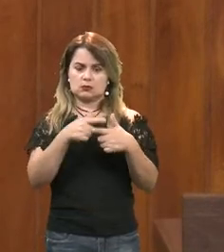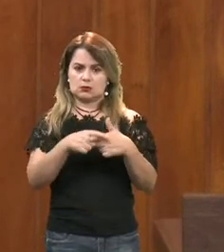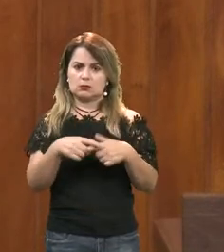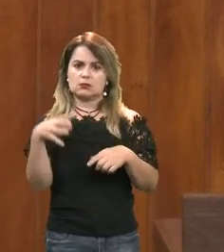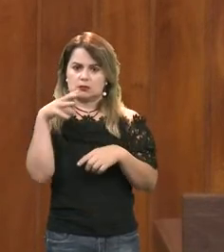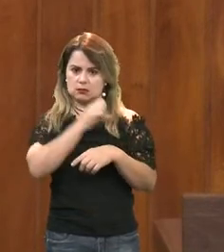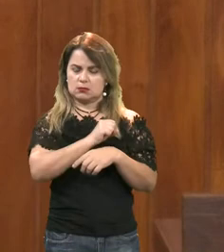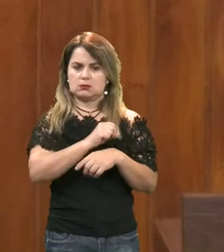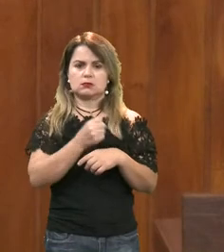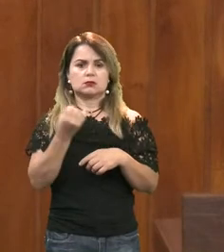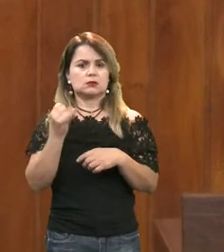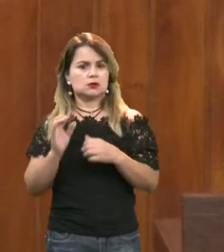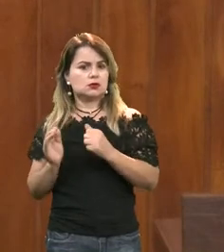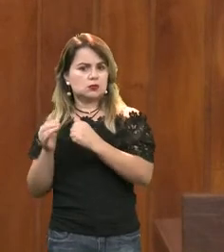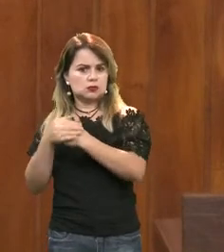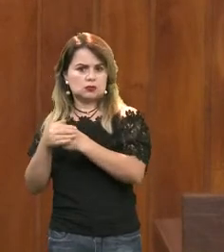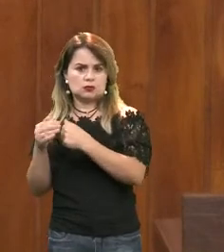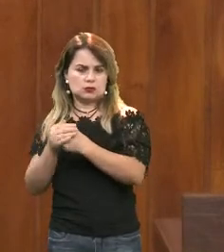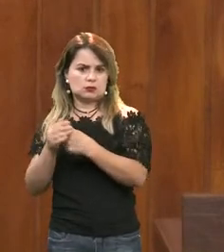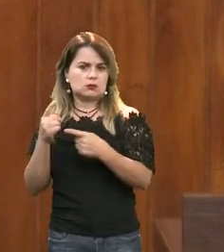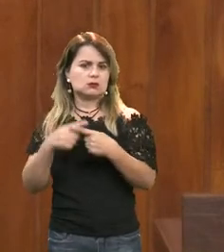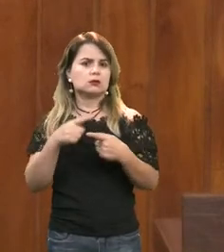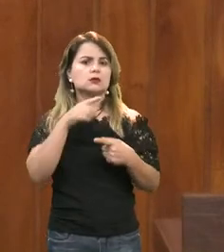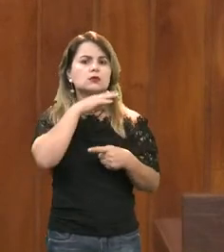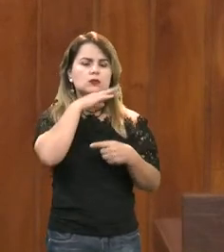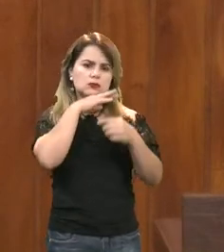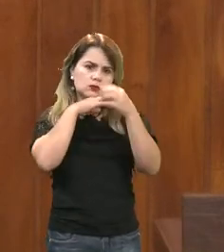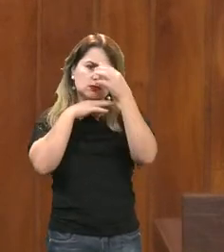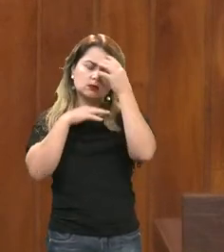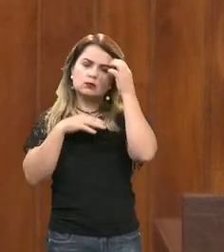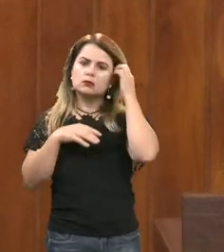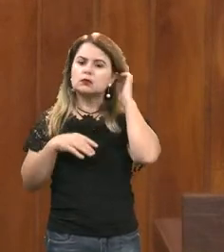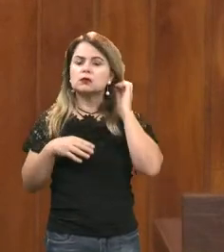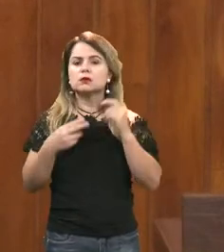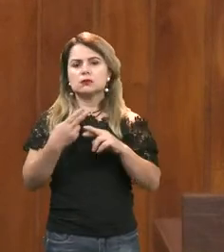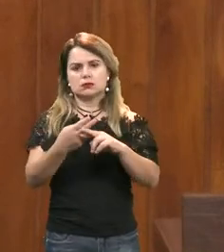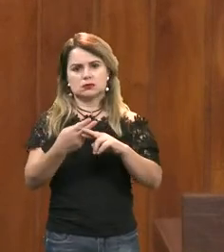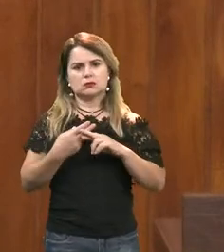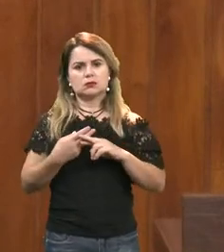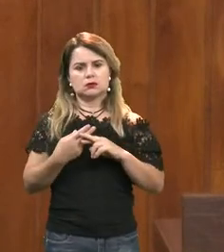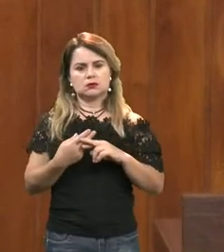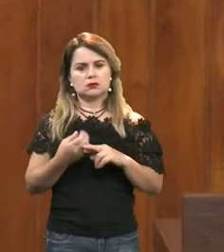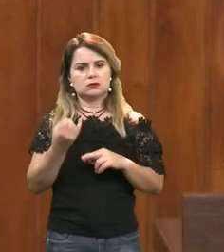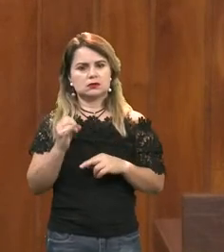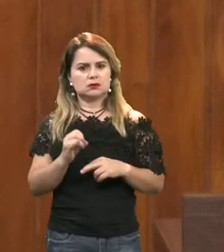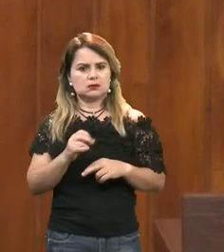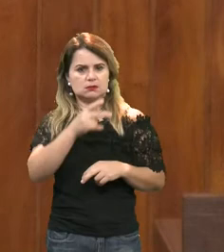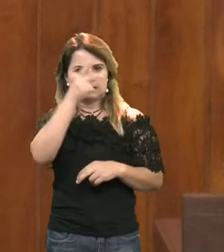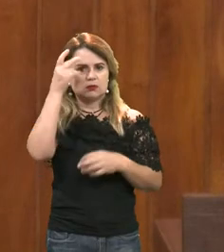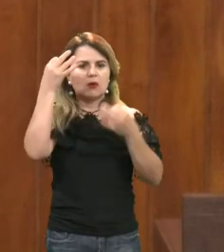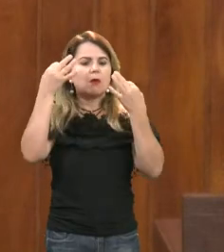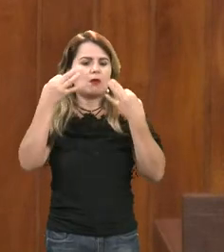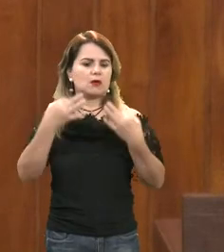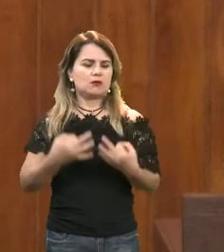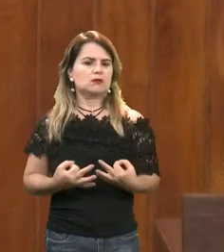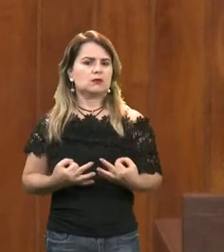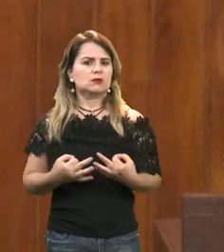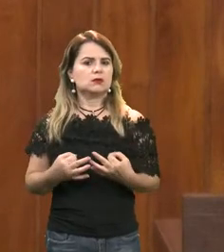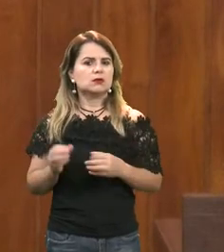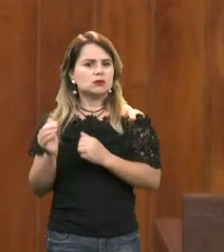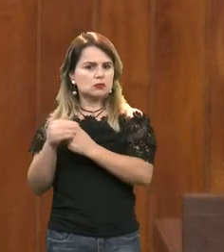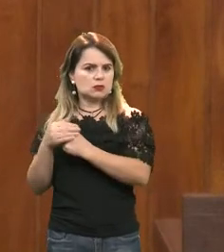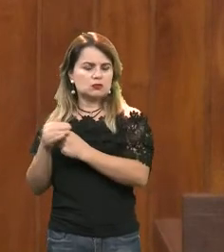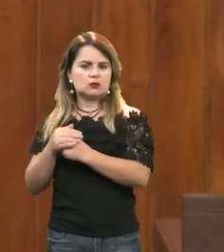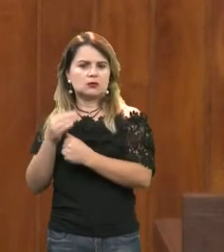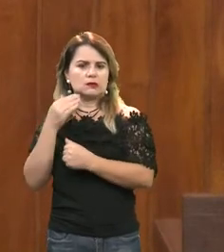ruim. Para remédio e para gente. Por isso que pessoas muito perfeitas me desagradam. Está escondido o